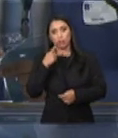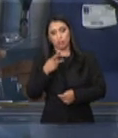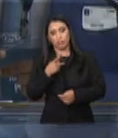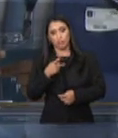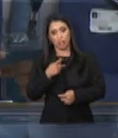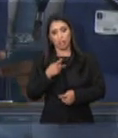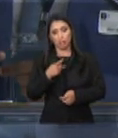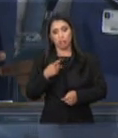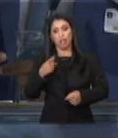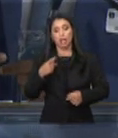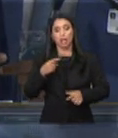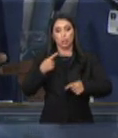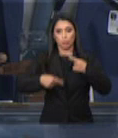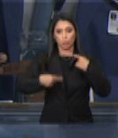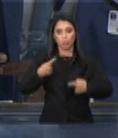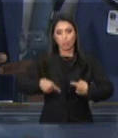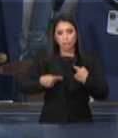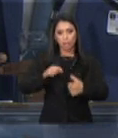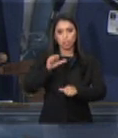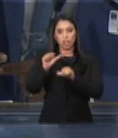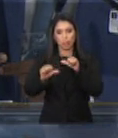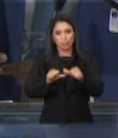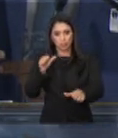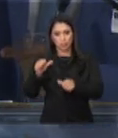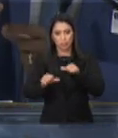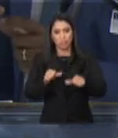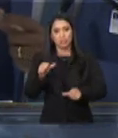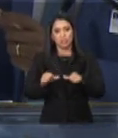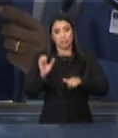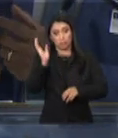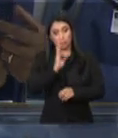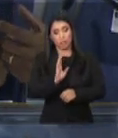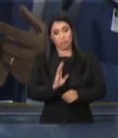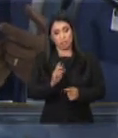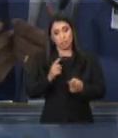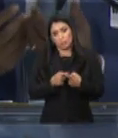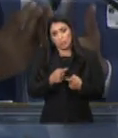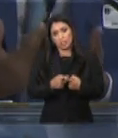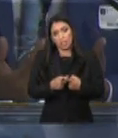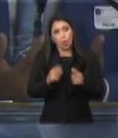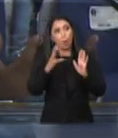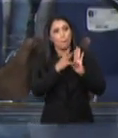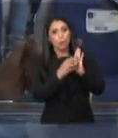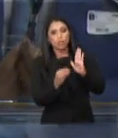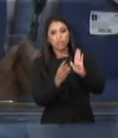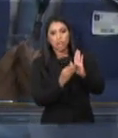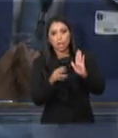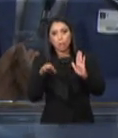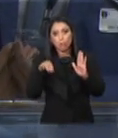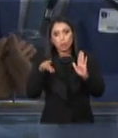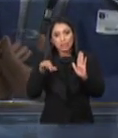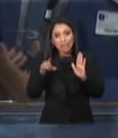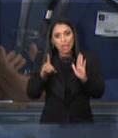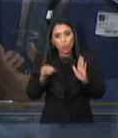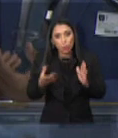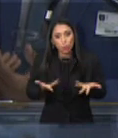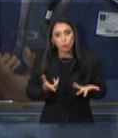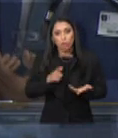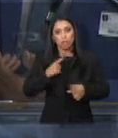mudança da política nacional porque a gente precisa mudar o modelo o modelo de política